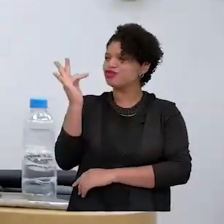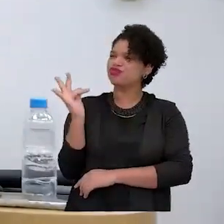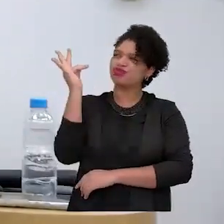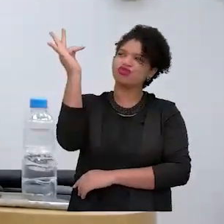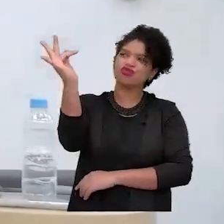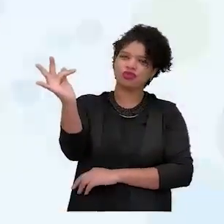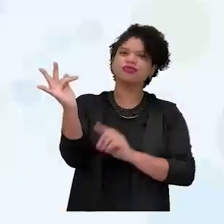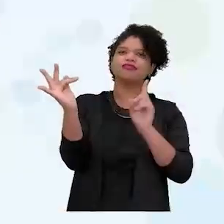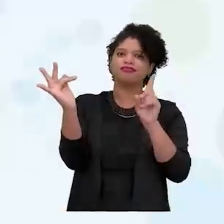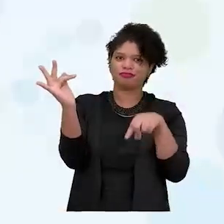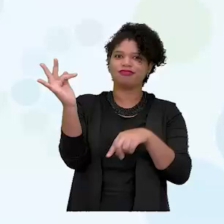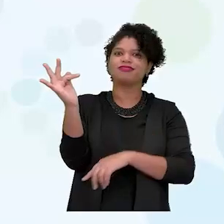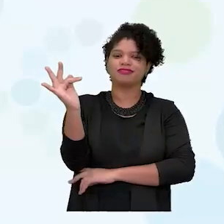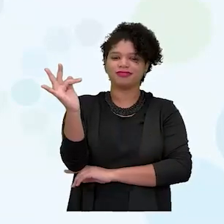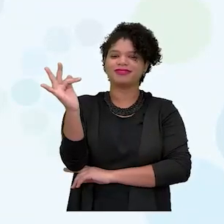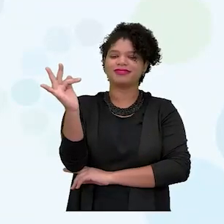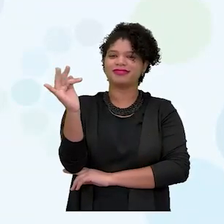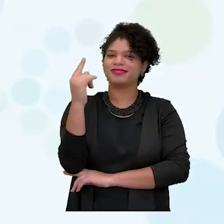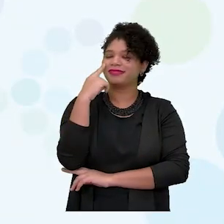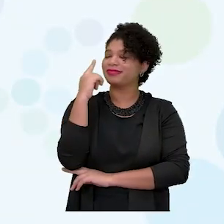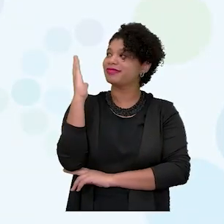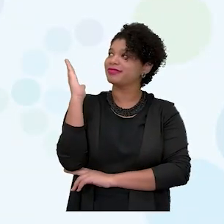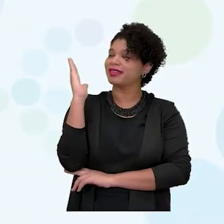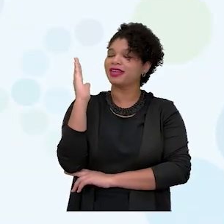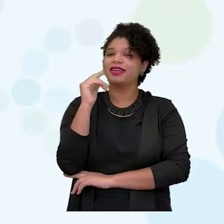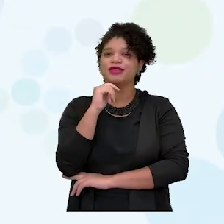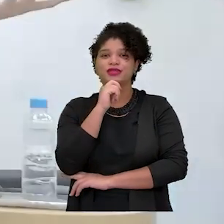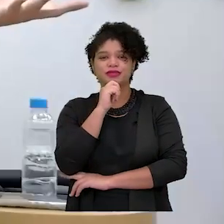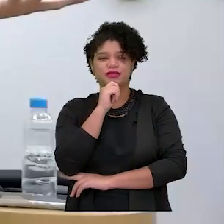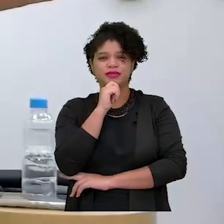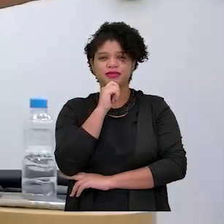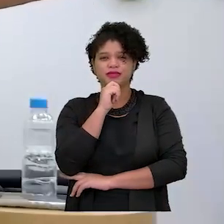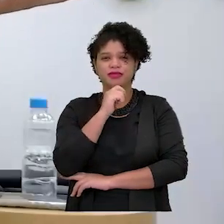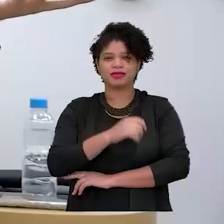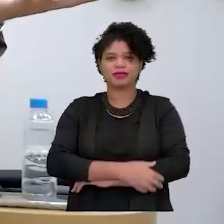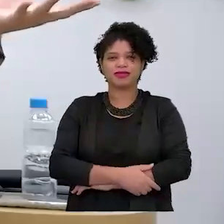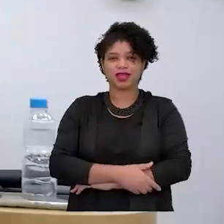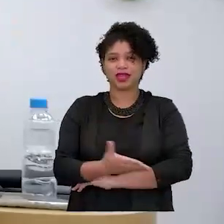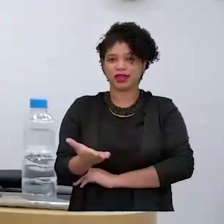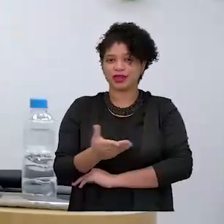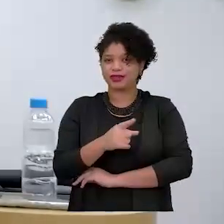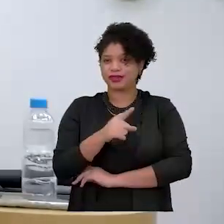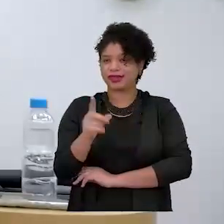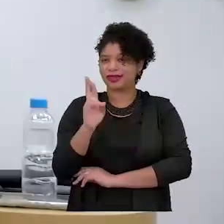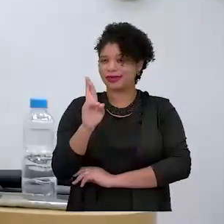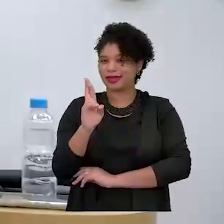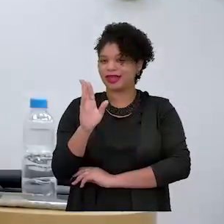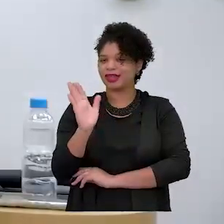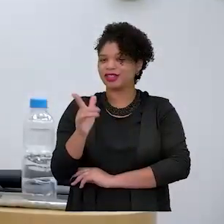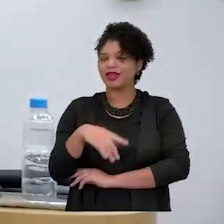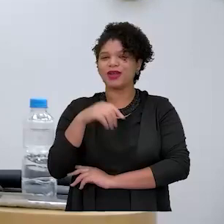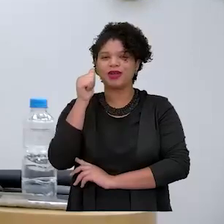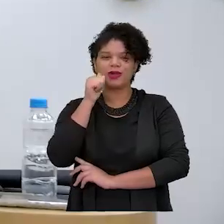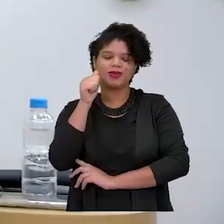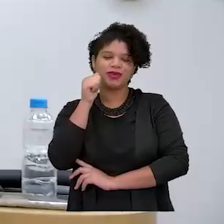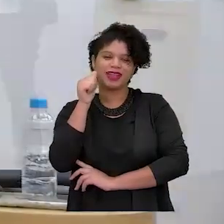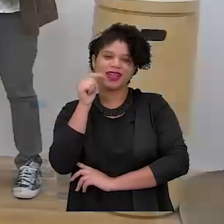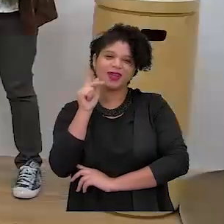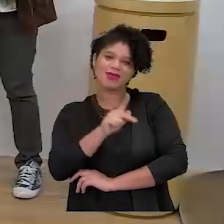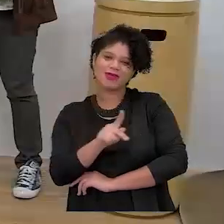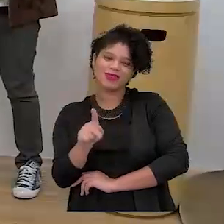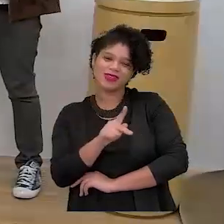futuro! E está conosco, como sempre, como vocês podem esperar, professora Maria Fernanda!